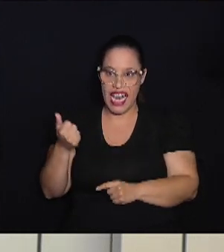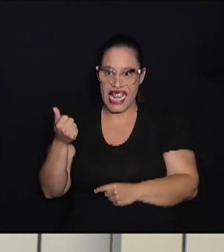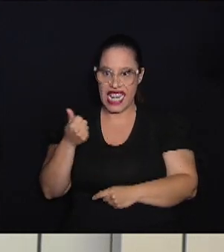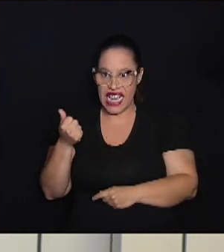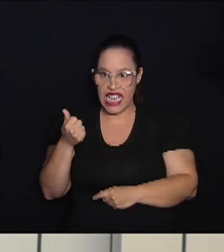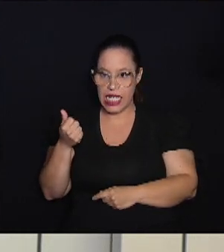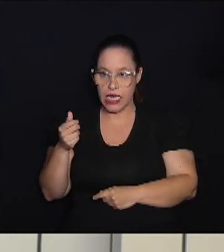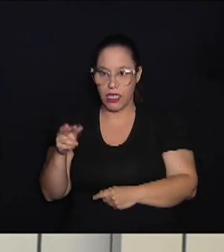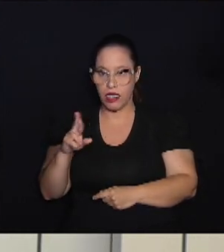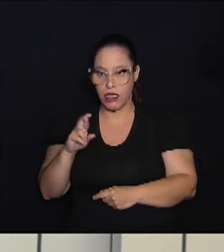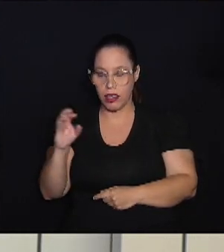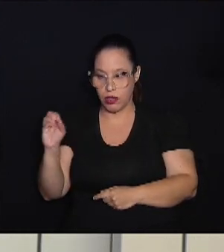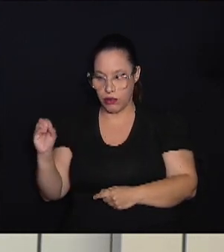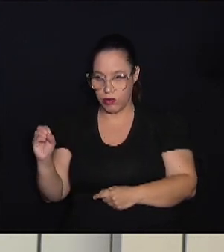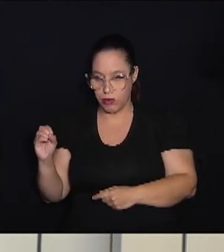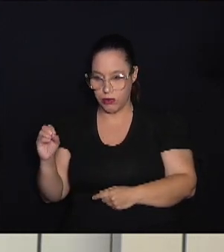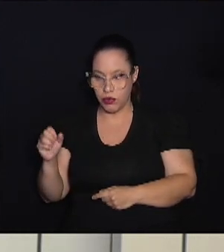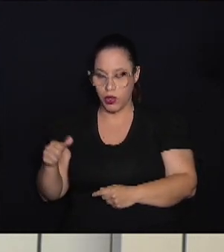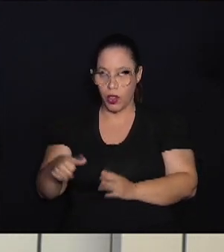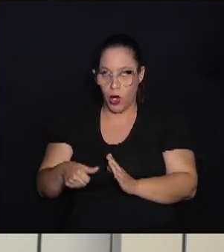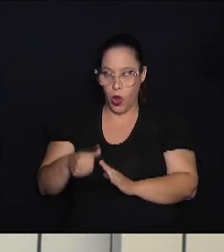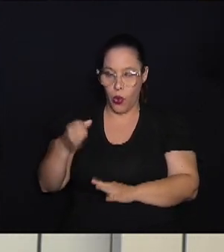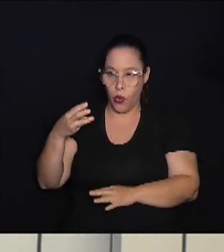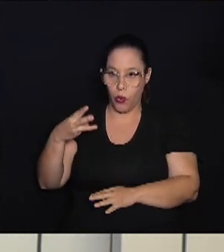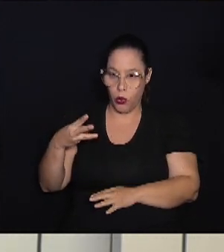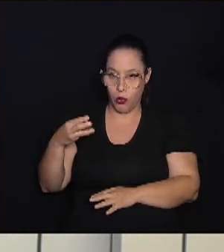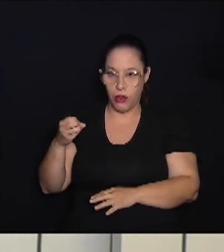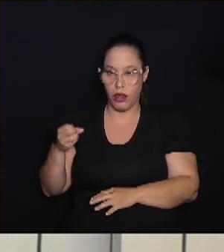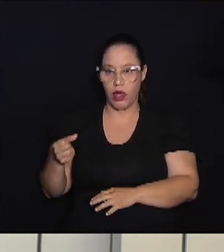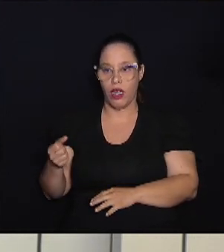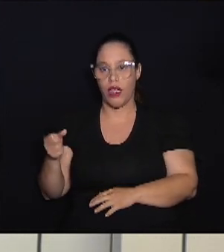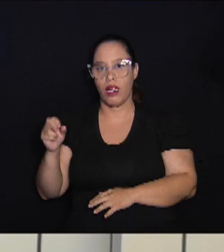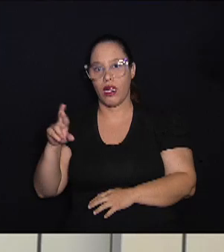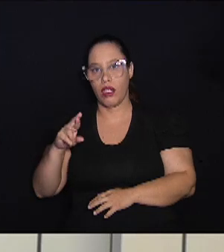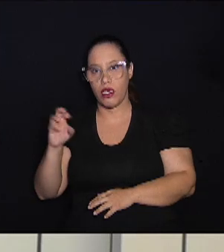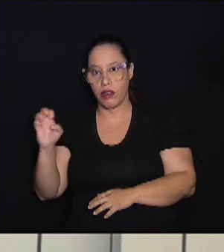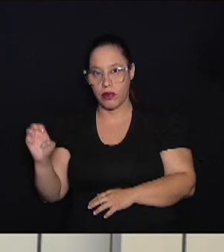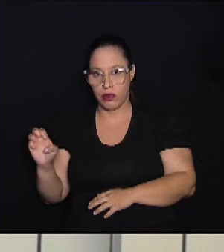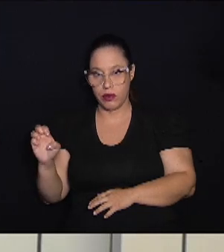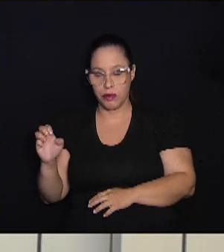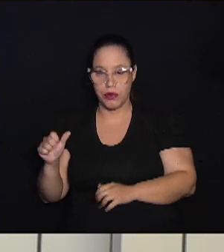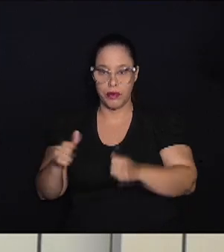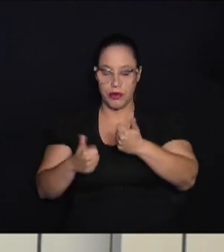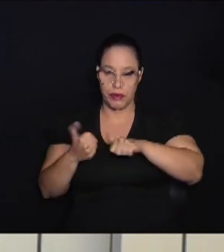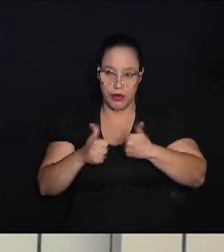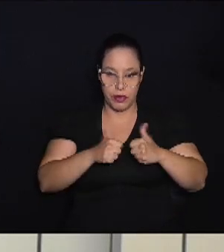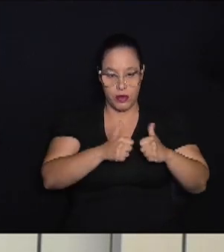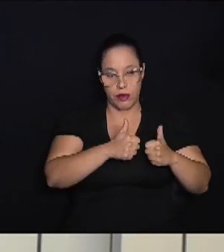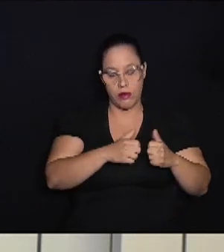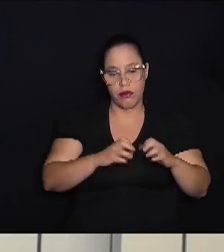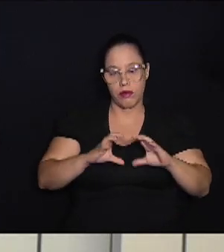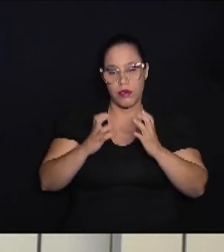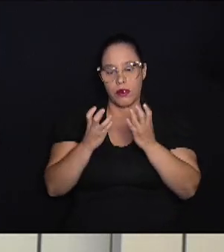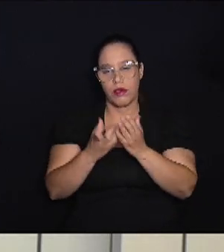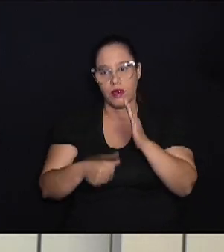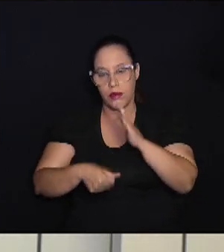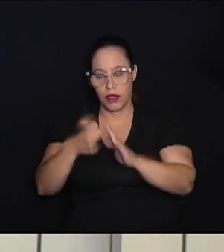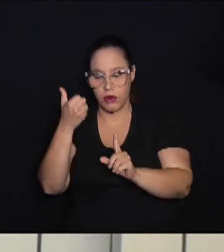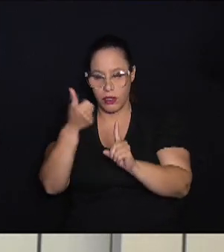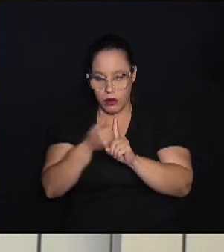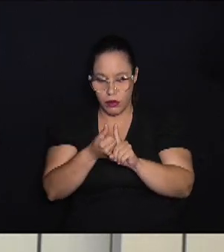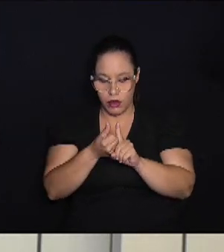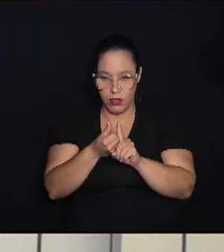1 extraordinária e 3 audiências públicas. Vamos ao balanço da comissão no primeiro semestre.